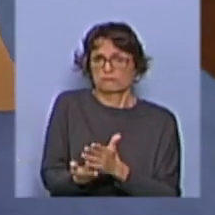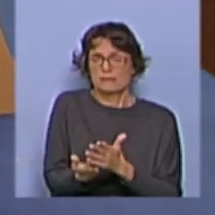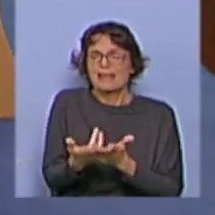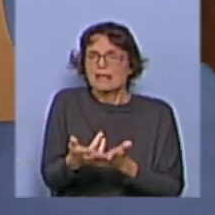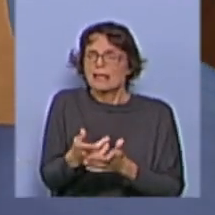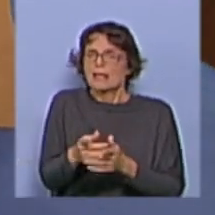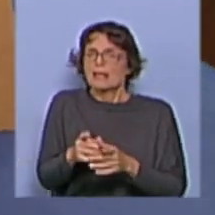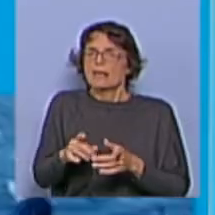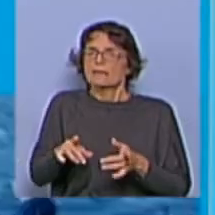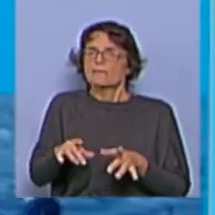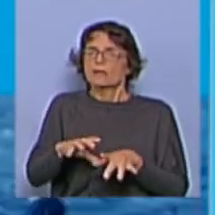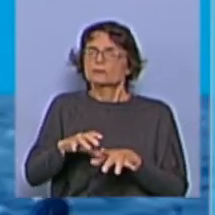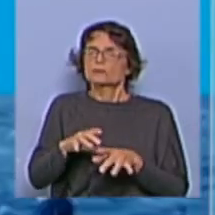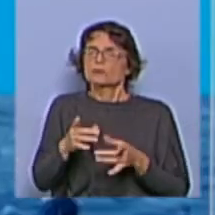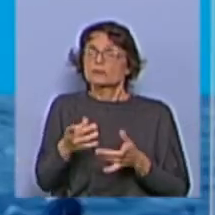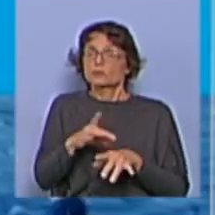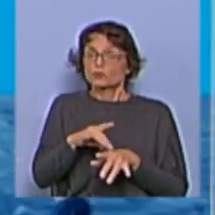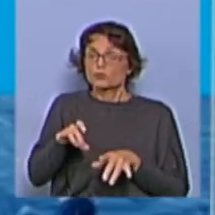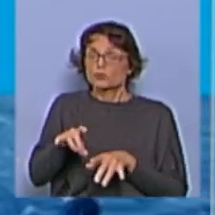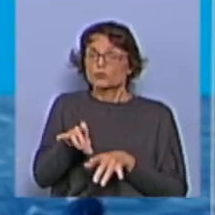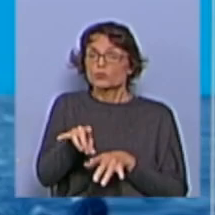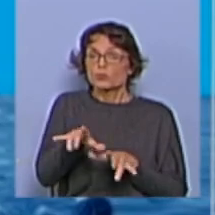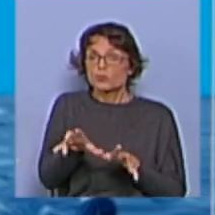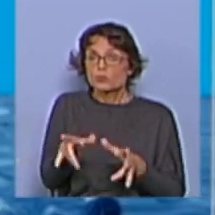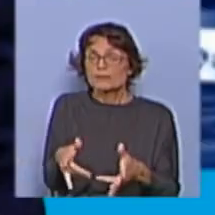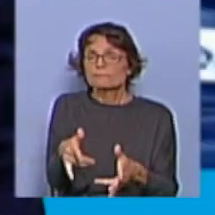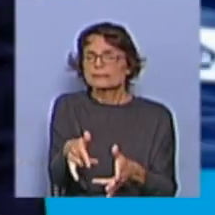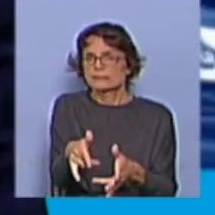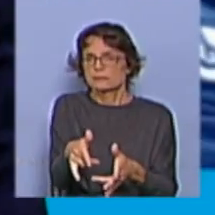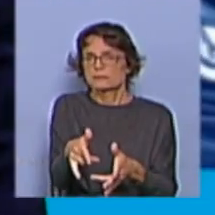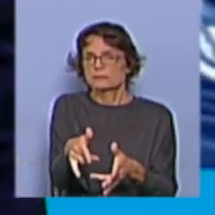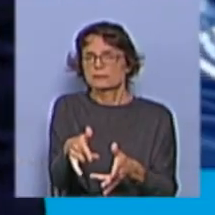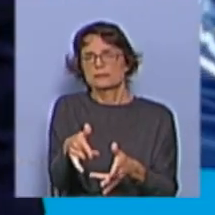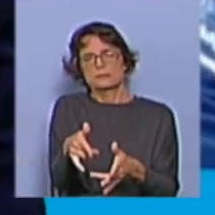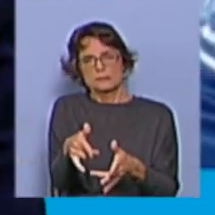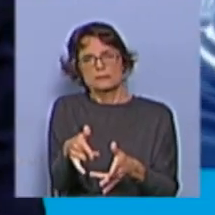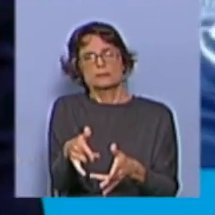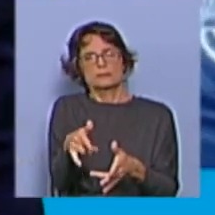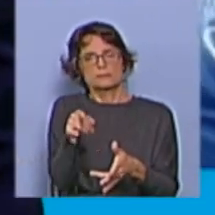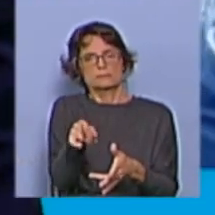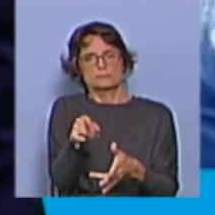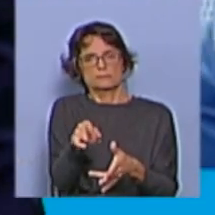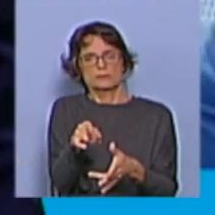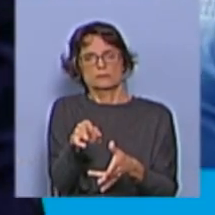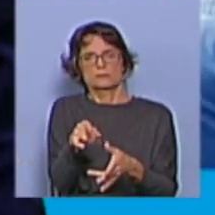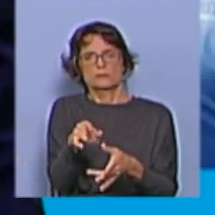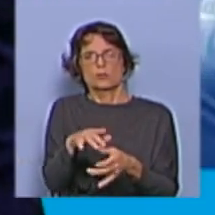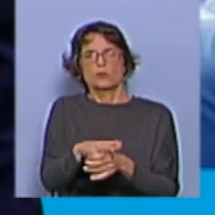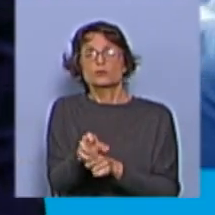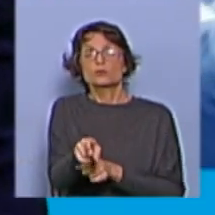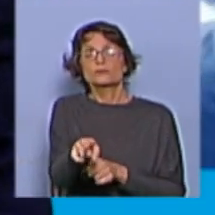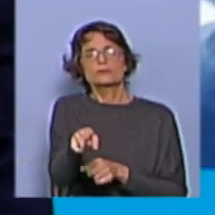um conjunto de problemas que já existiam, não é? Porque alguns setores falam, bom, mas